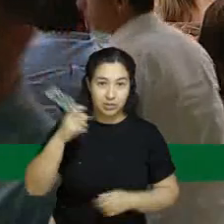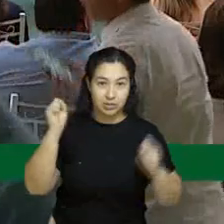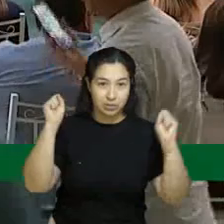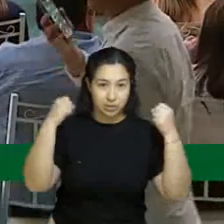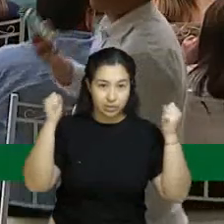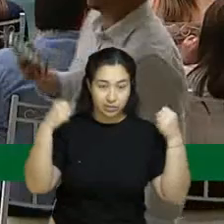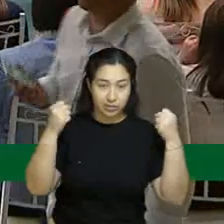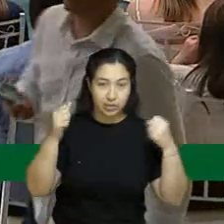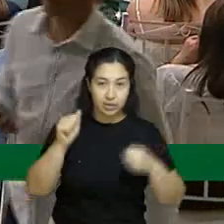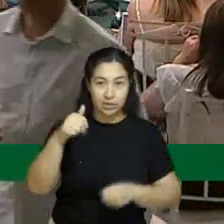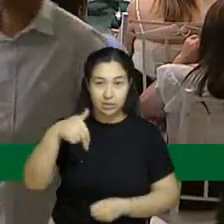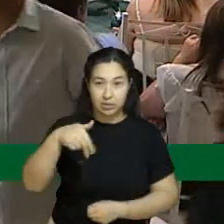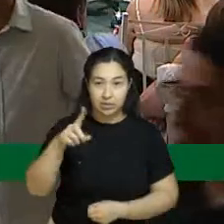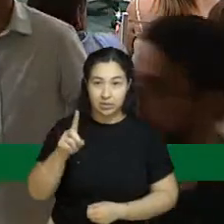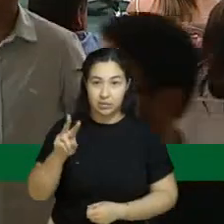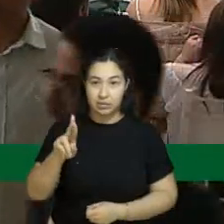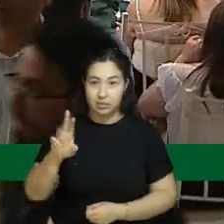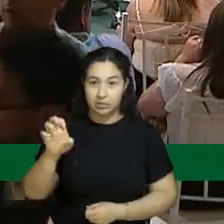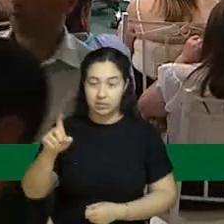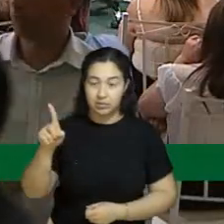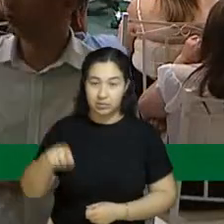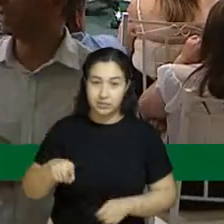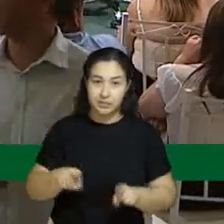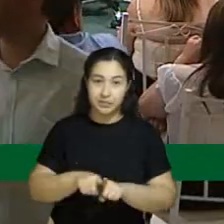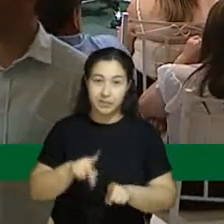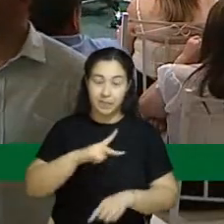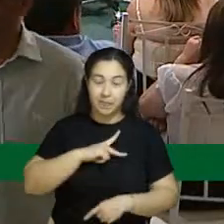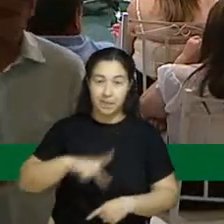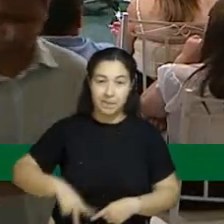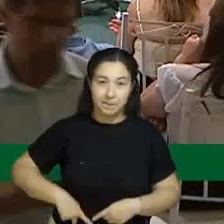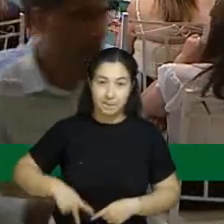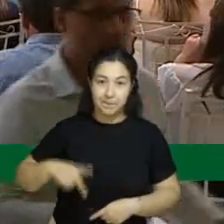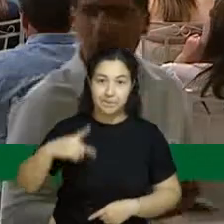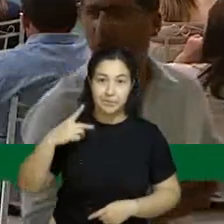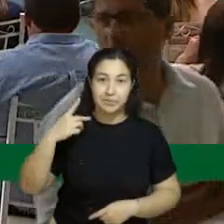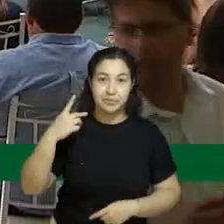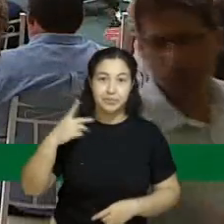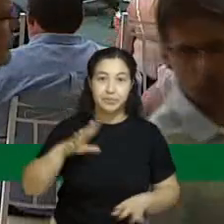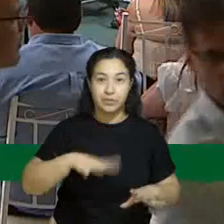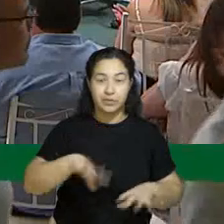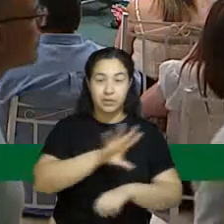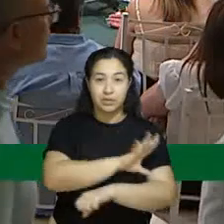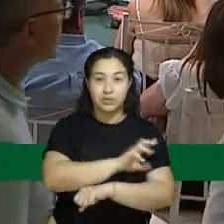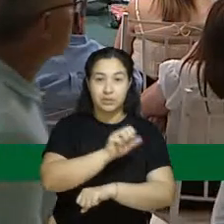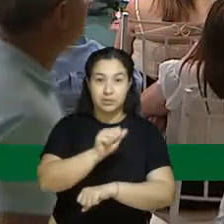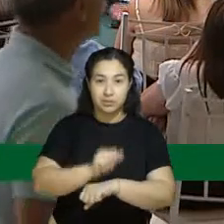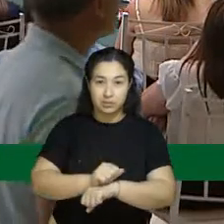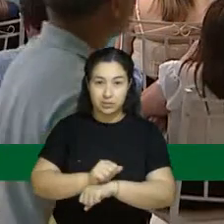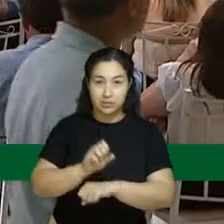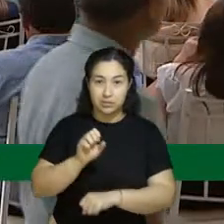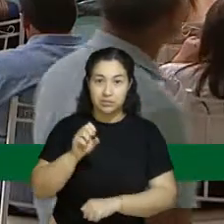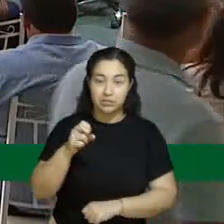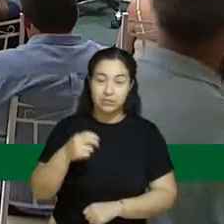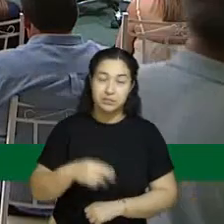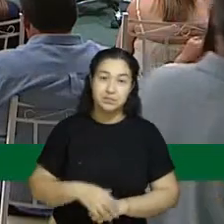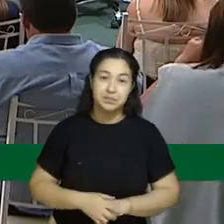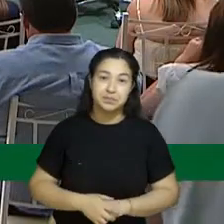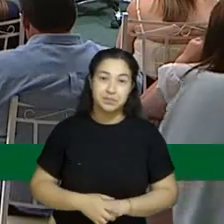André Kowaleski. Excelentíssimo senhor presidente da Câmara de Vereadores do município de Seara, Nelson Carpe da